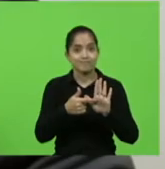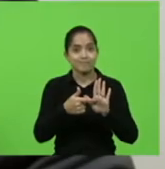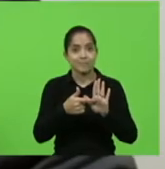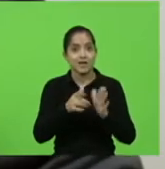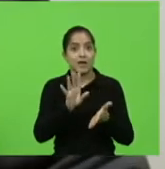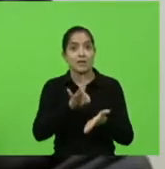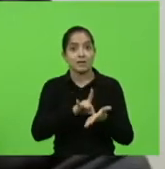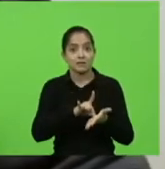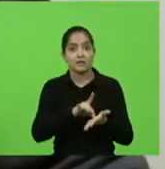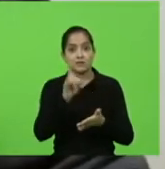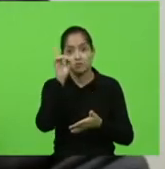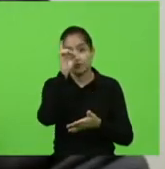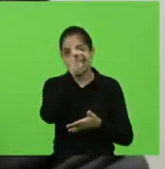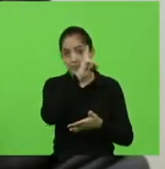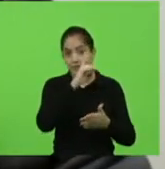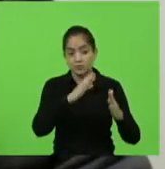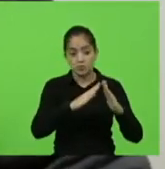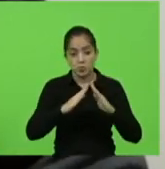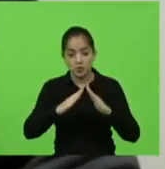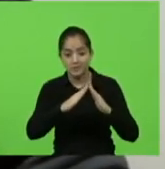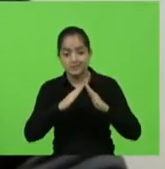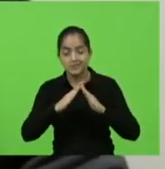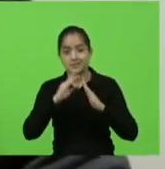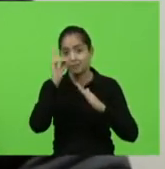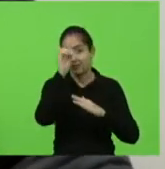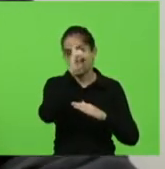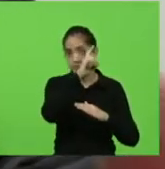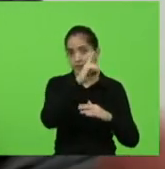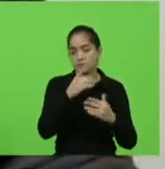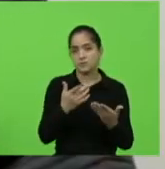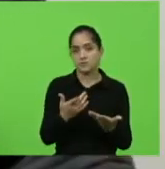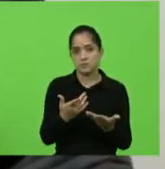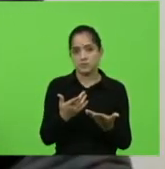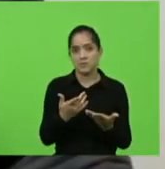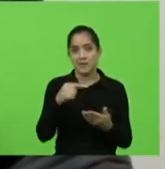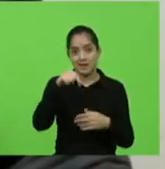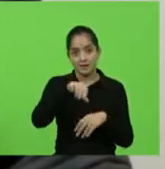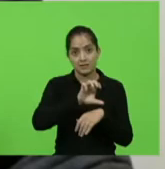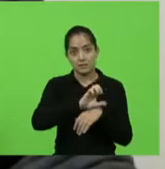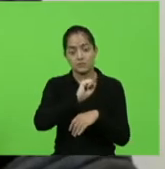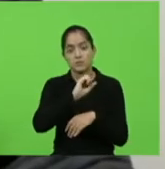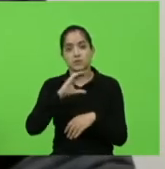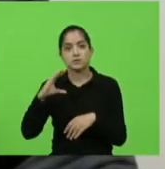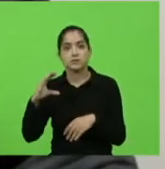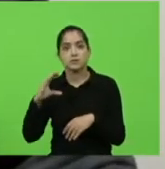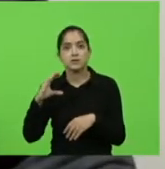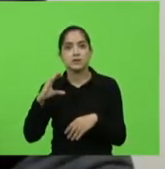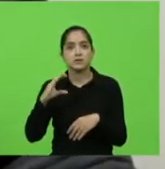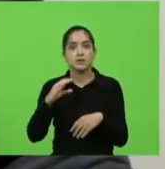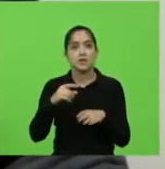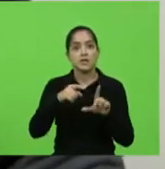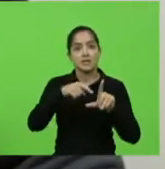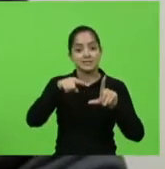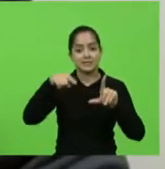à habitação no nosso estado. Só para você ter uma ideia, Santa Catarina, dados de